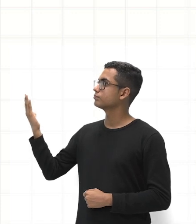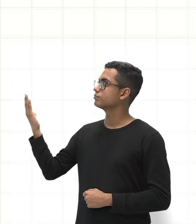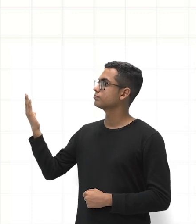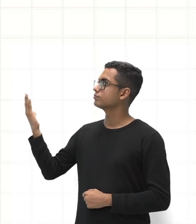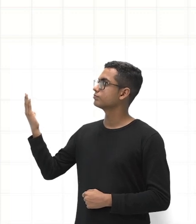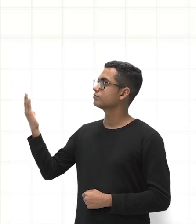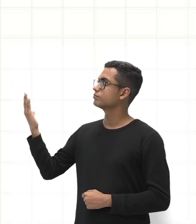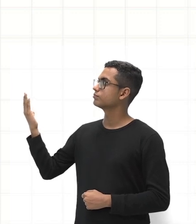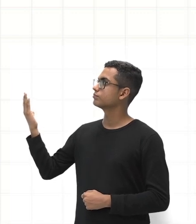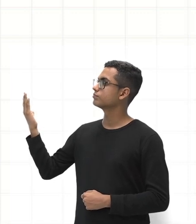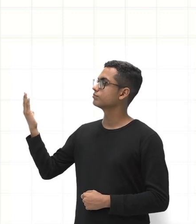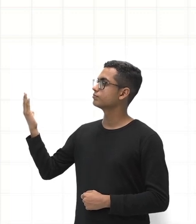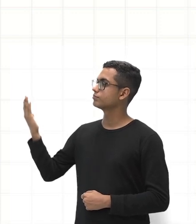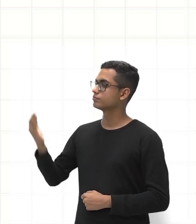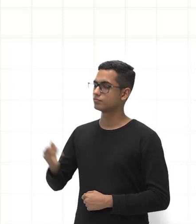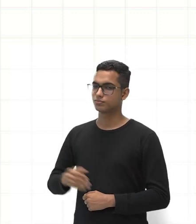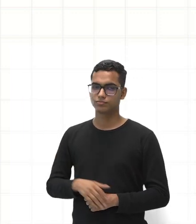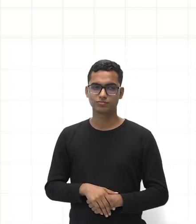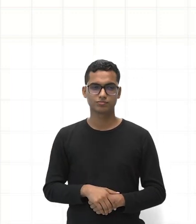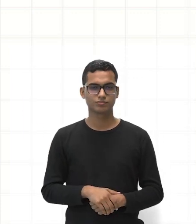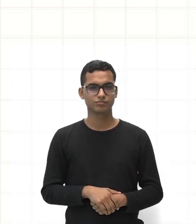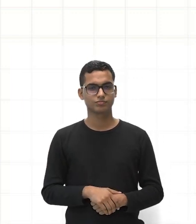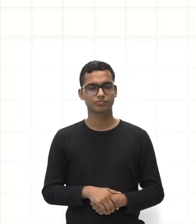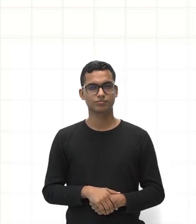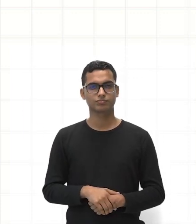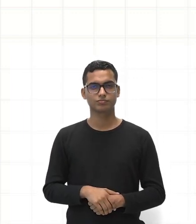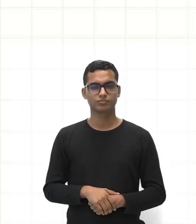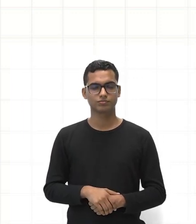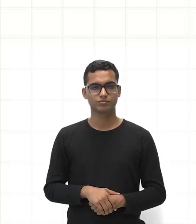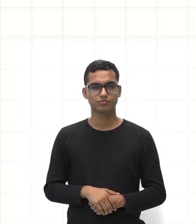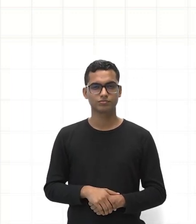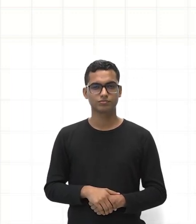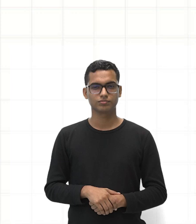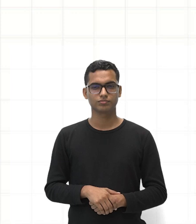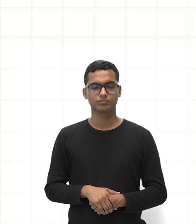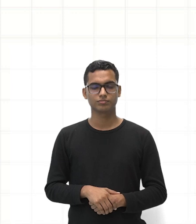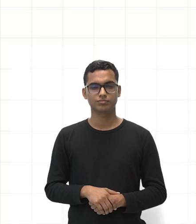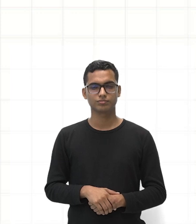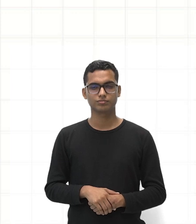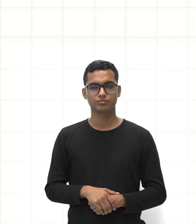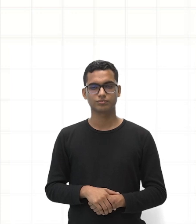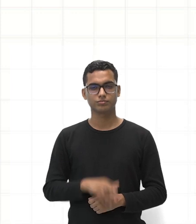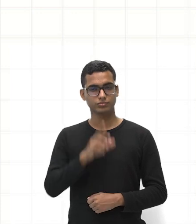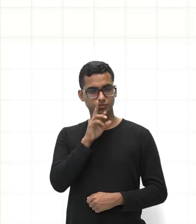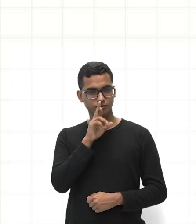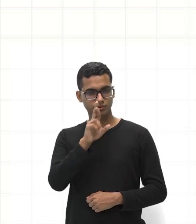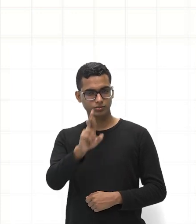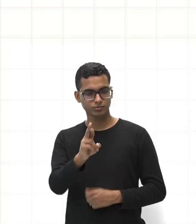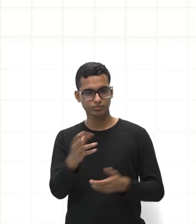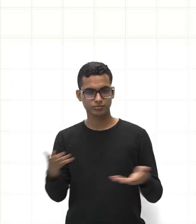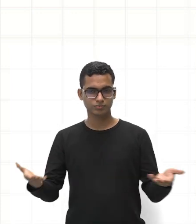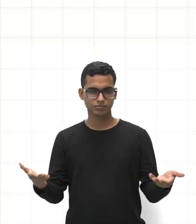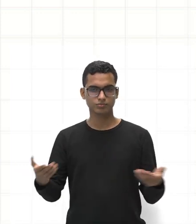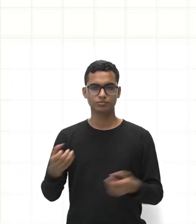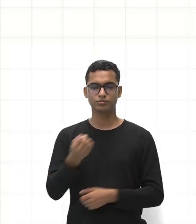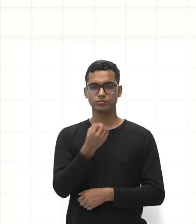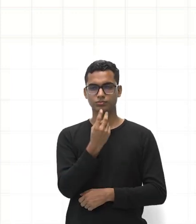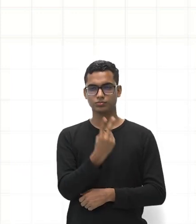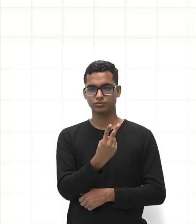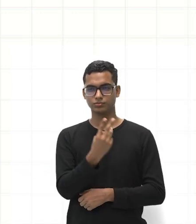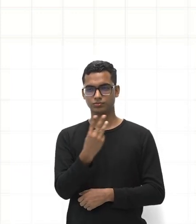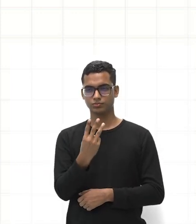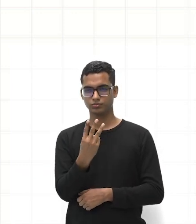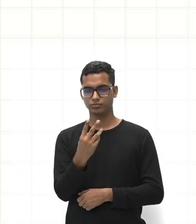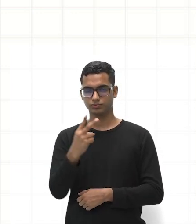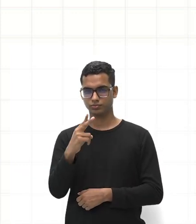Deixa 2, ó, sobe 3. 5 vezes 4, 20, mais 3, 23. Beleza? Agora o outro 5, ó. Vamos multiplicar esse